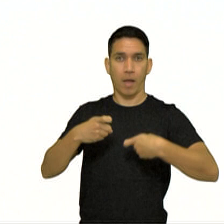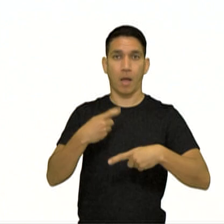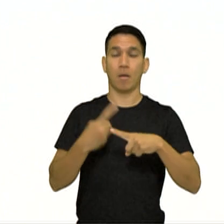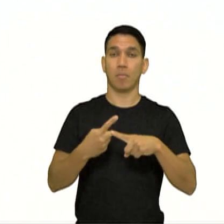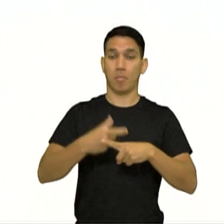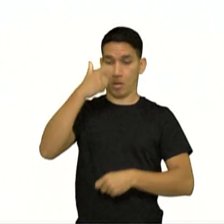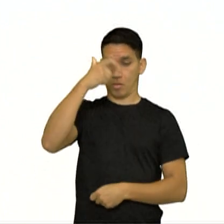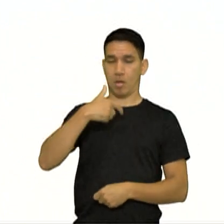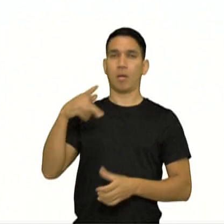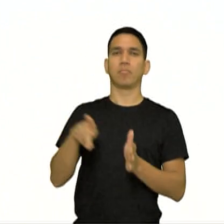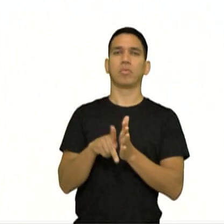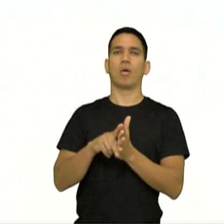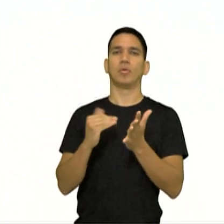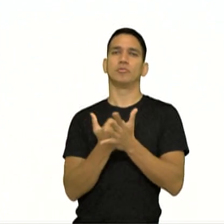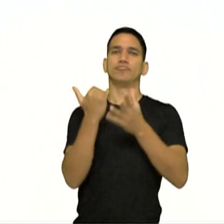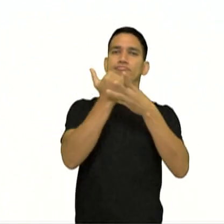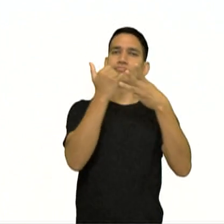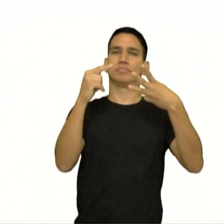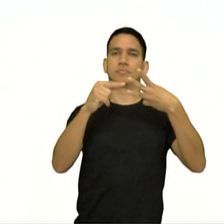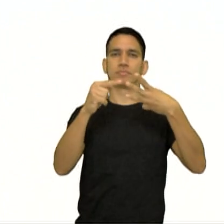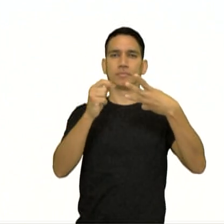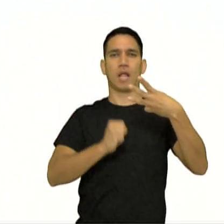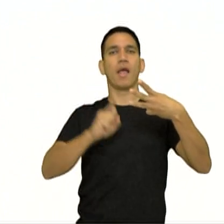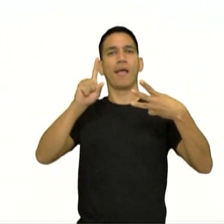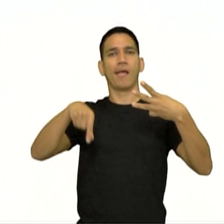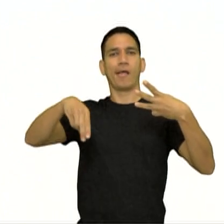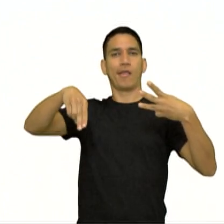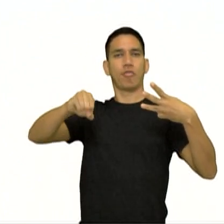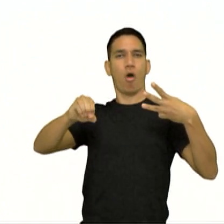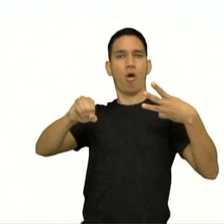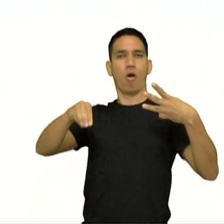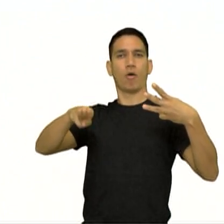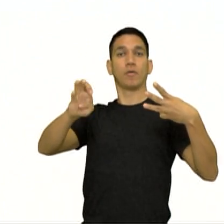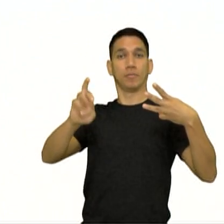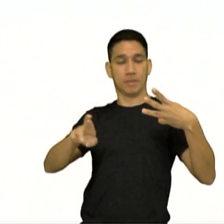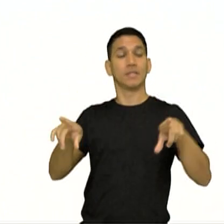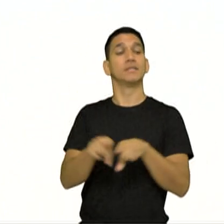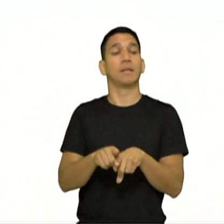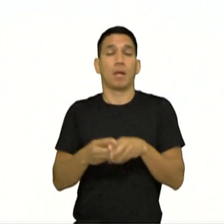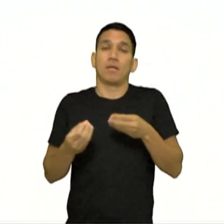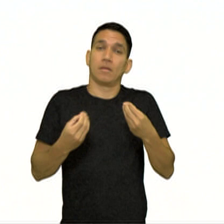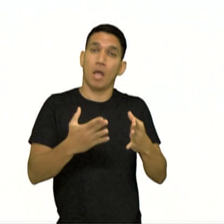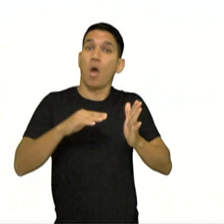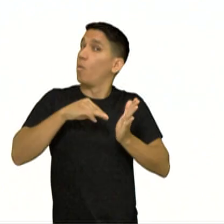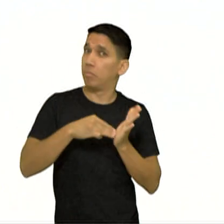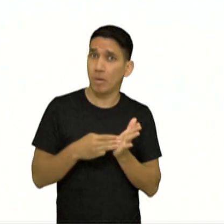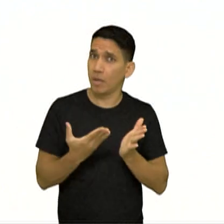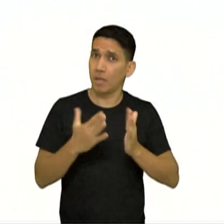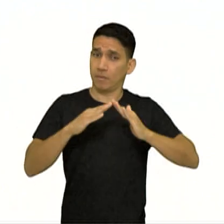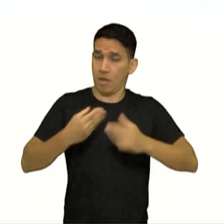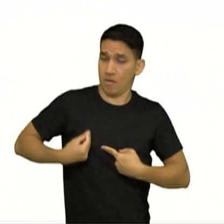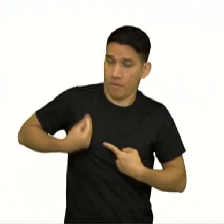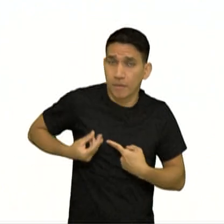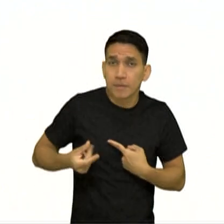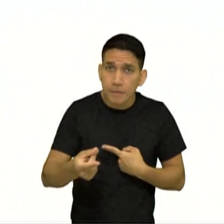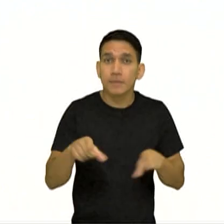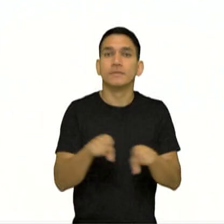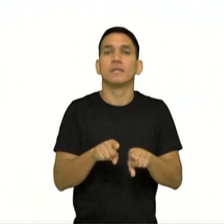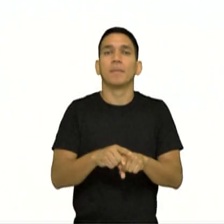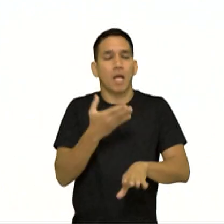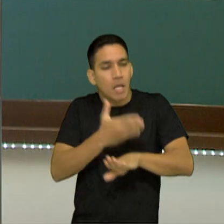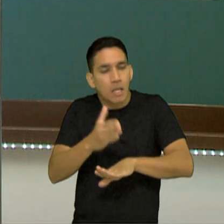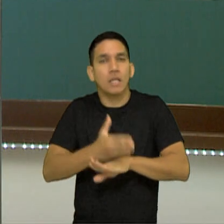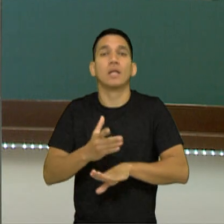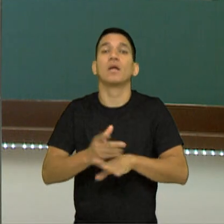nobres. Dar o mínimo para a subsistência ao camponês, certo? E auxiliá-lo na prática da religião,